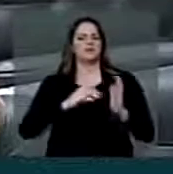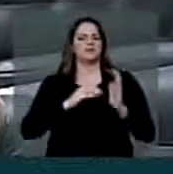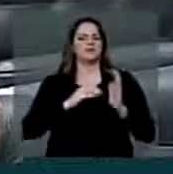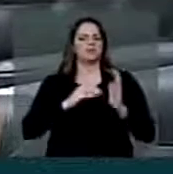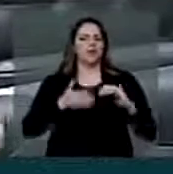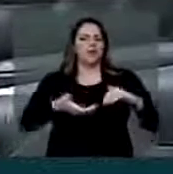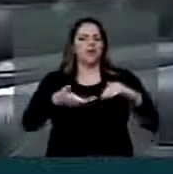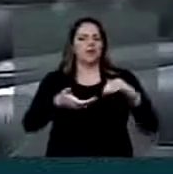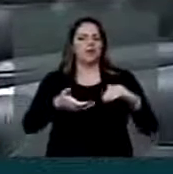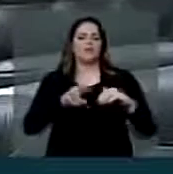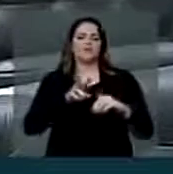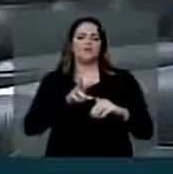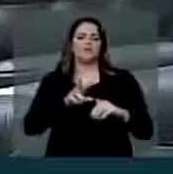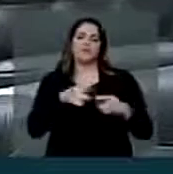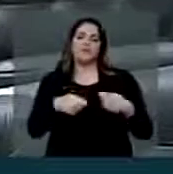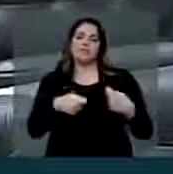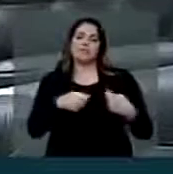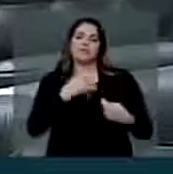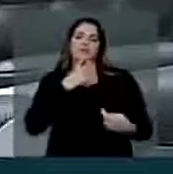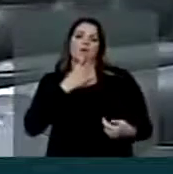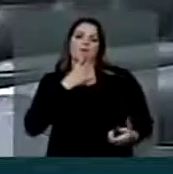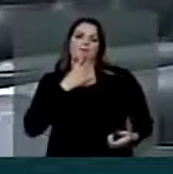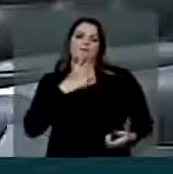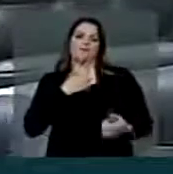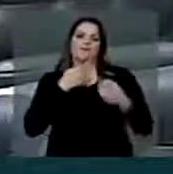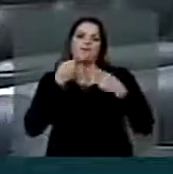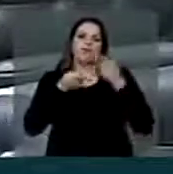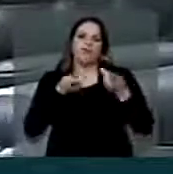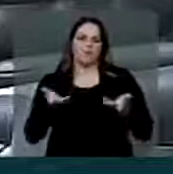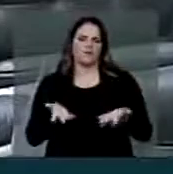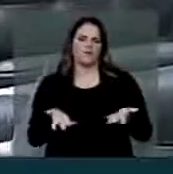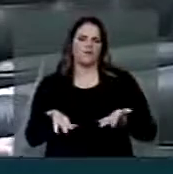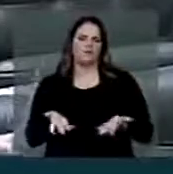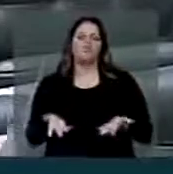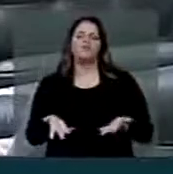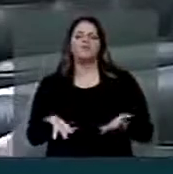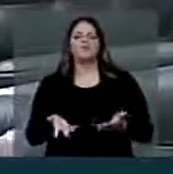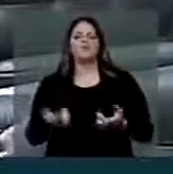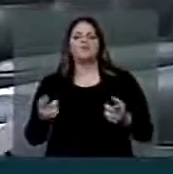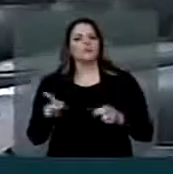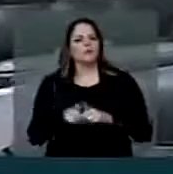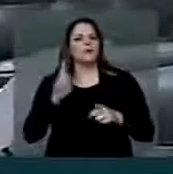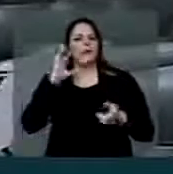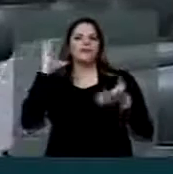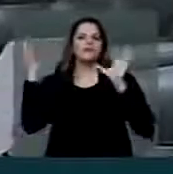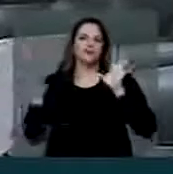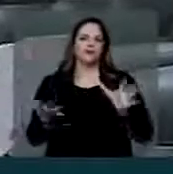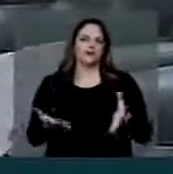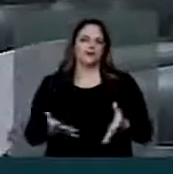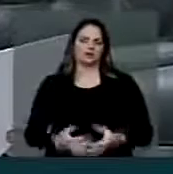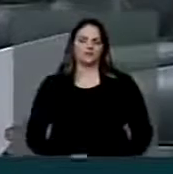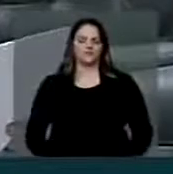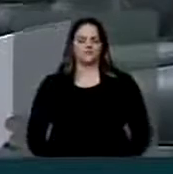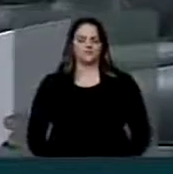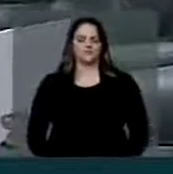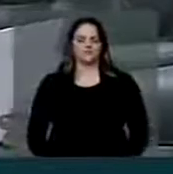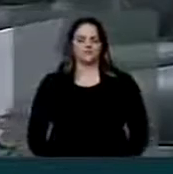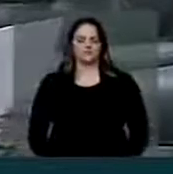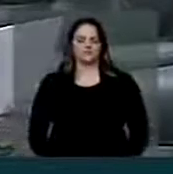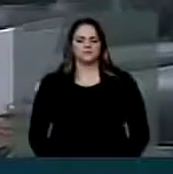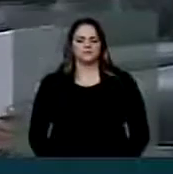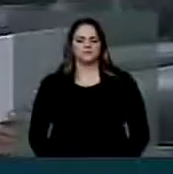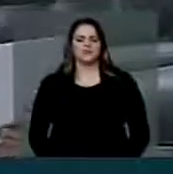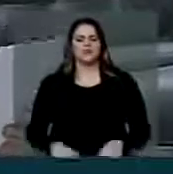presidente do Congresso, precisa tomar conhecimento dela e certamente encaminhar as providências necessárias. Com fundamento